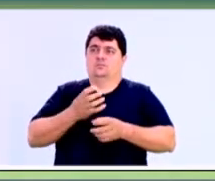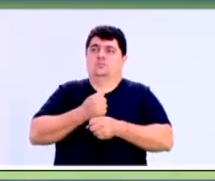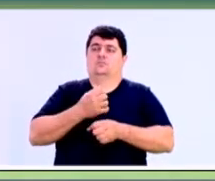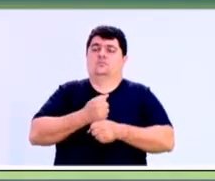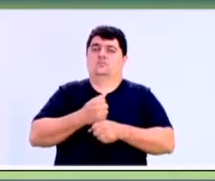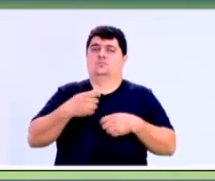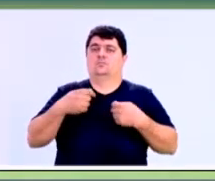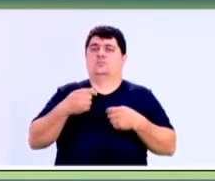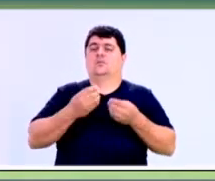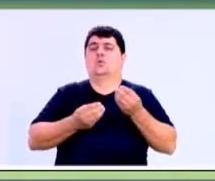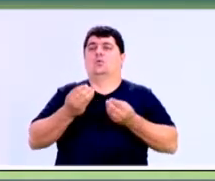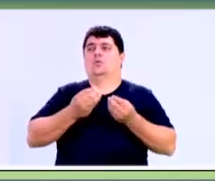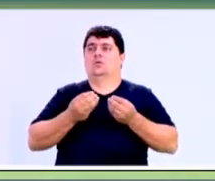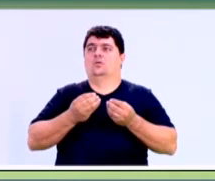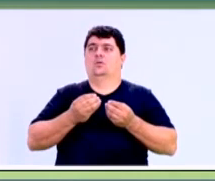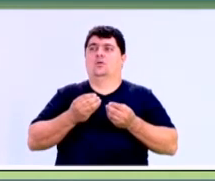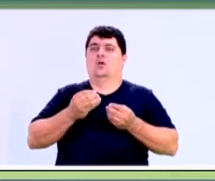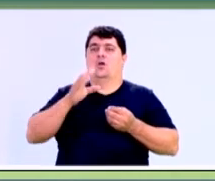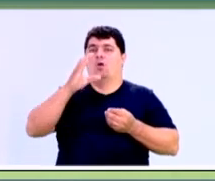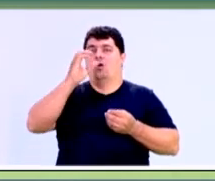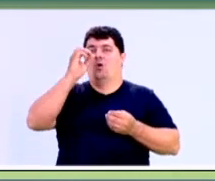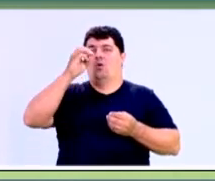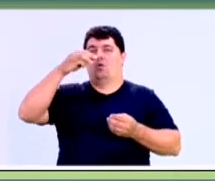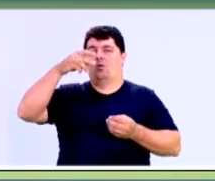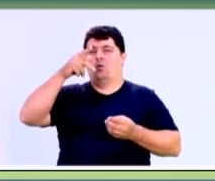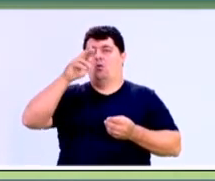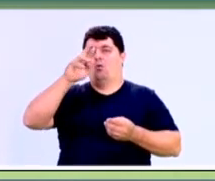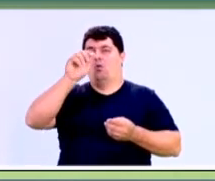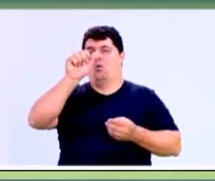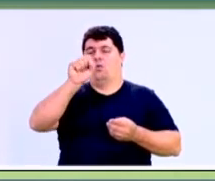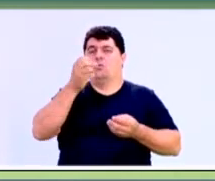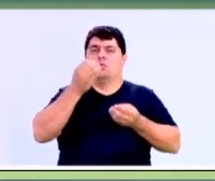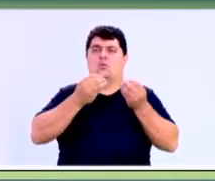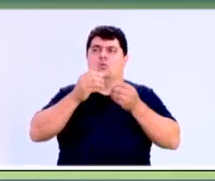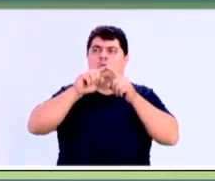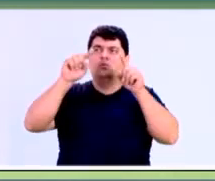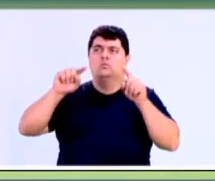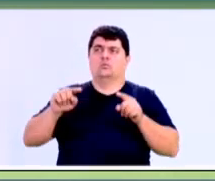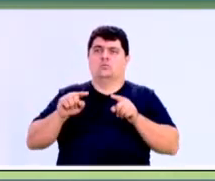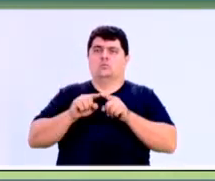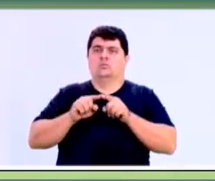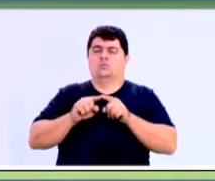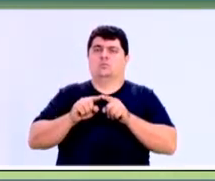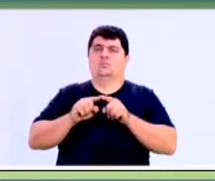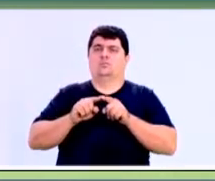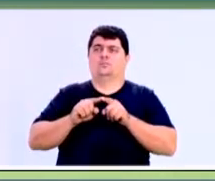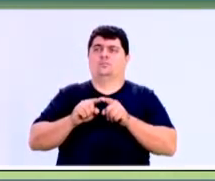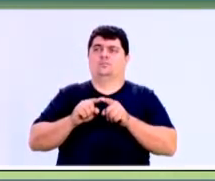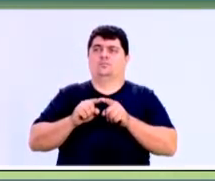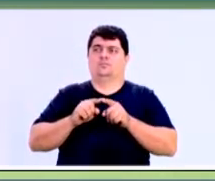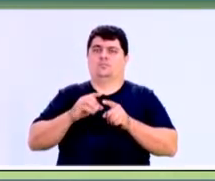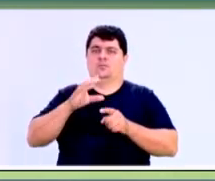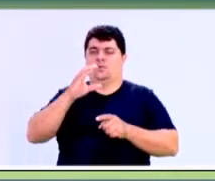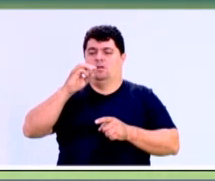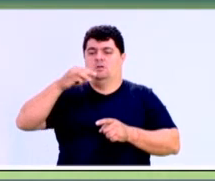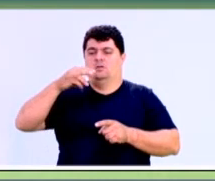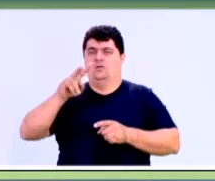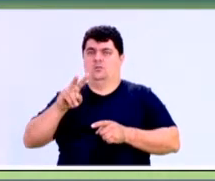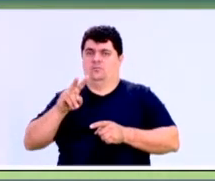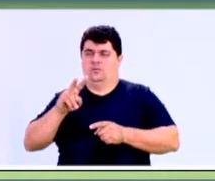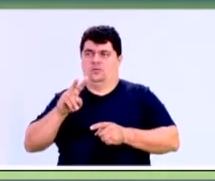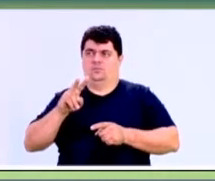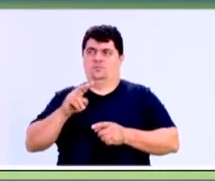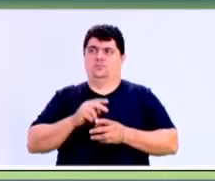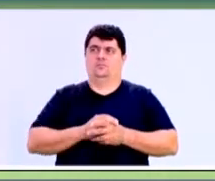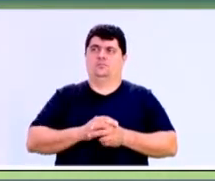PMPC eu tenho que calcular o quê? Tenho que calcular compras. Qual é a fórmula que eu consigo encontrar compras? CMV,